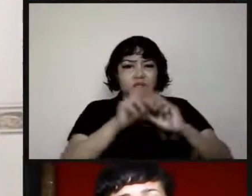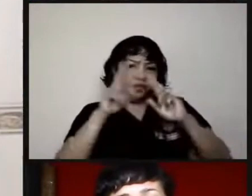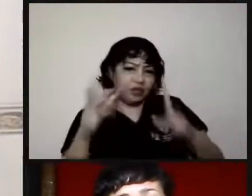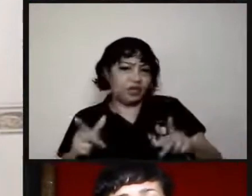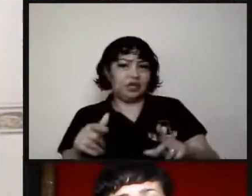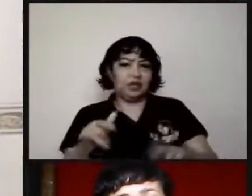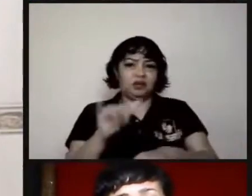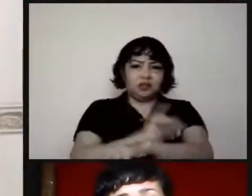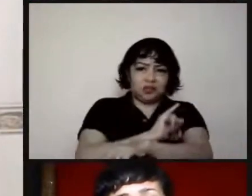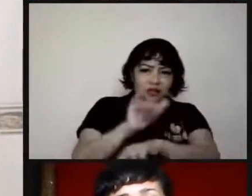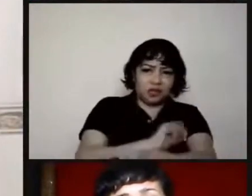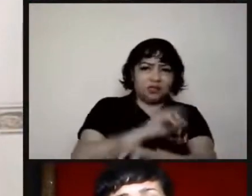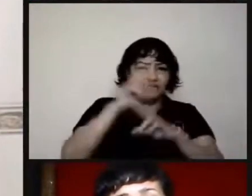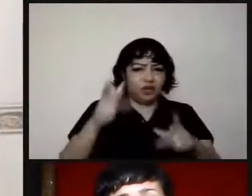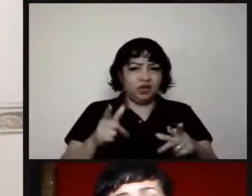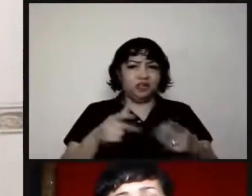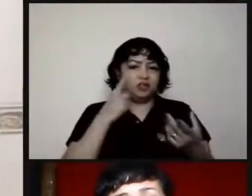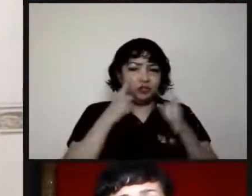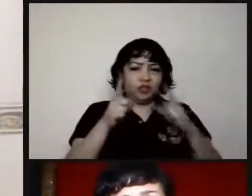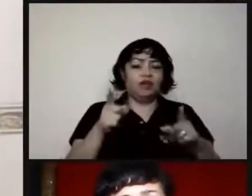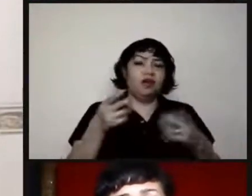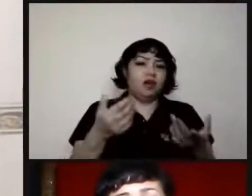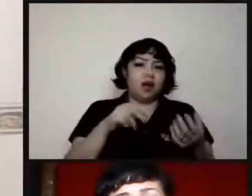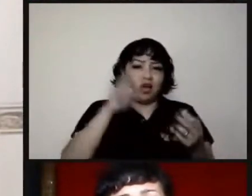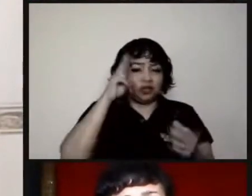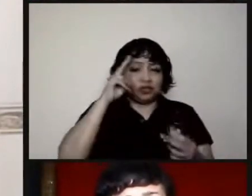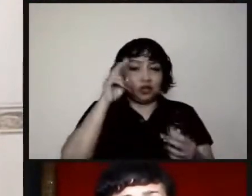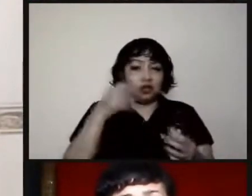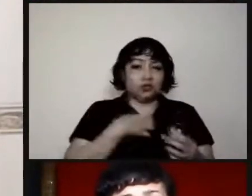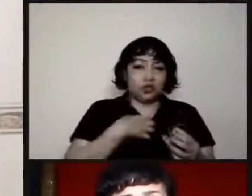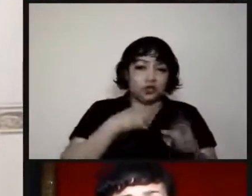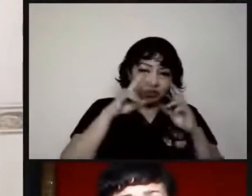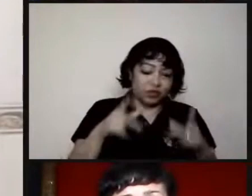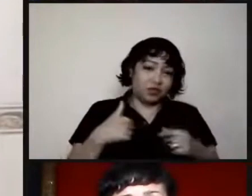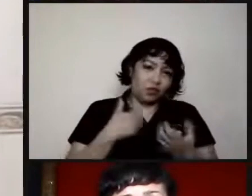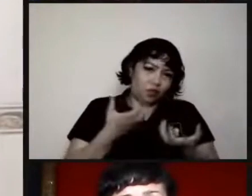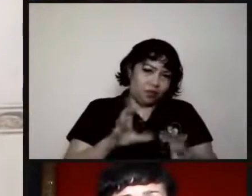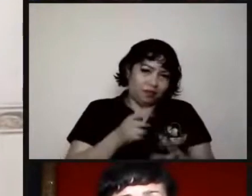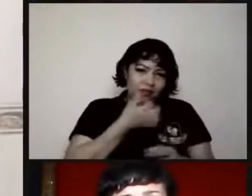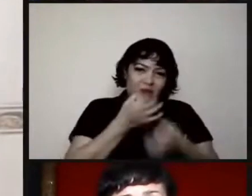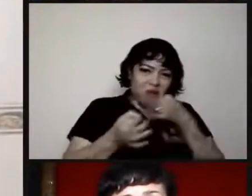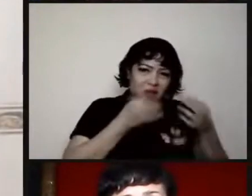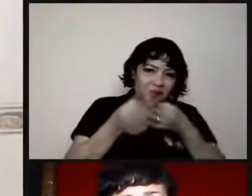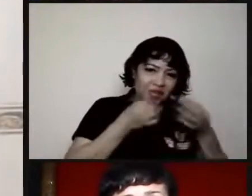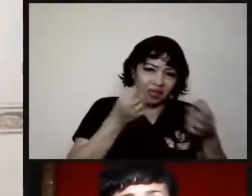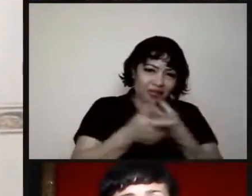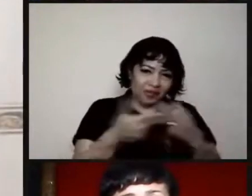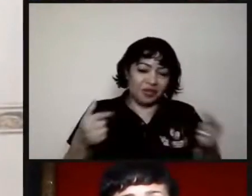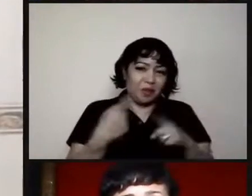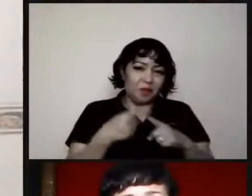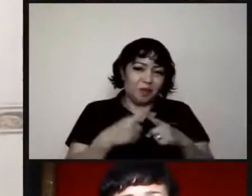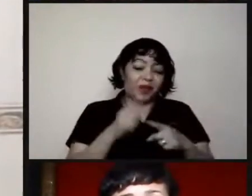situação aconteceu, hoje a gente sabe, né? Eu não quis falar assim, comentar muita coisa, porque é um processo